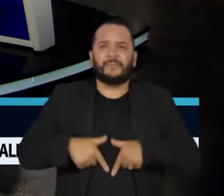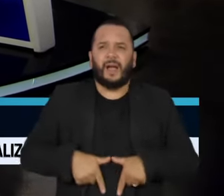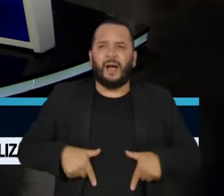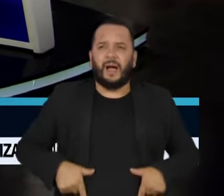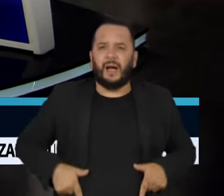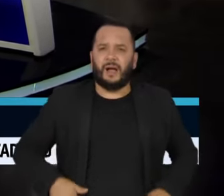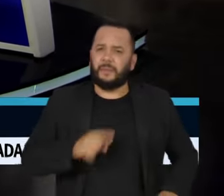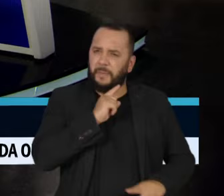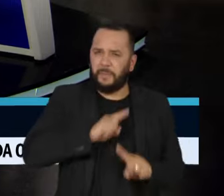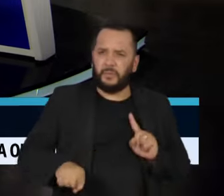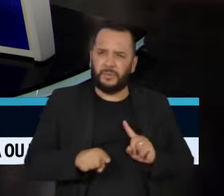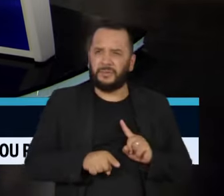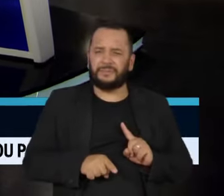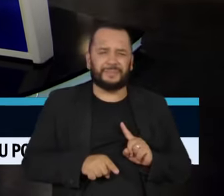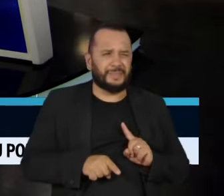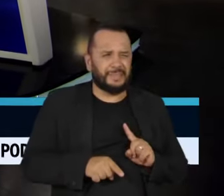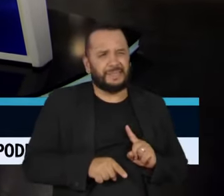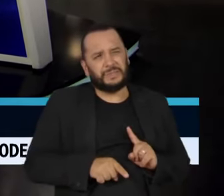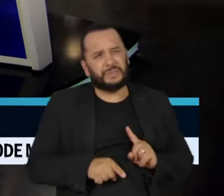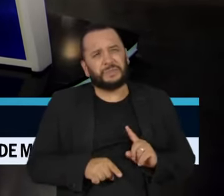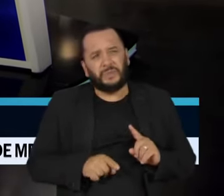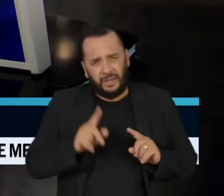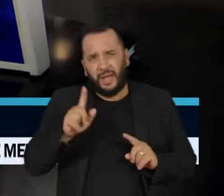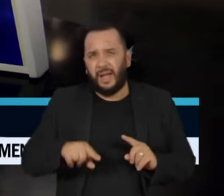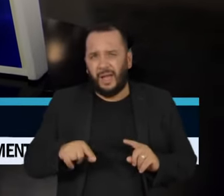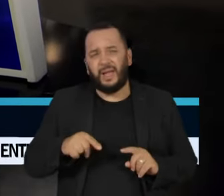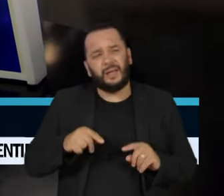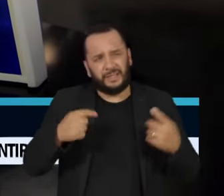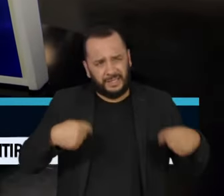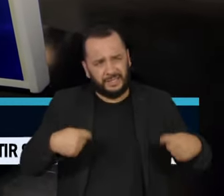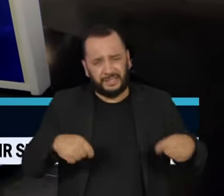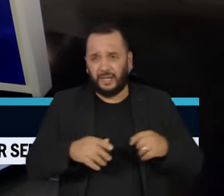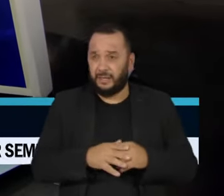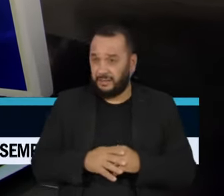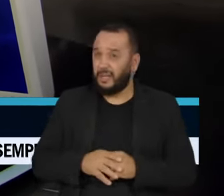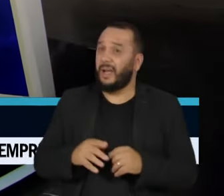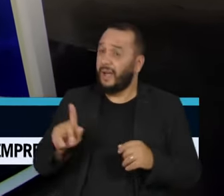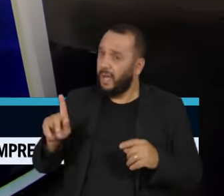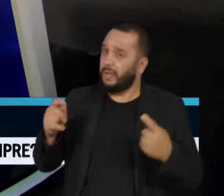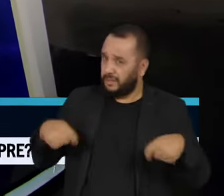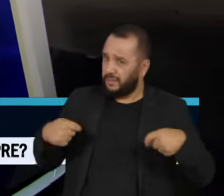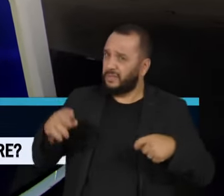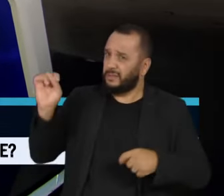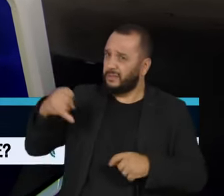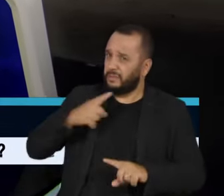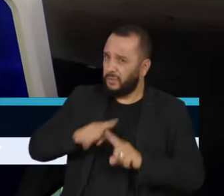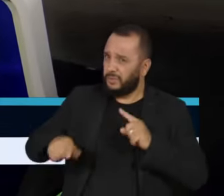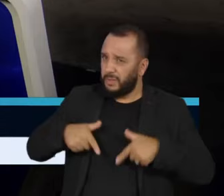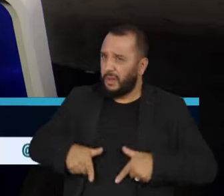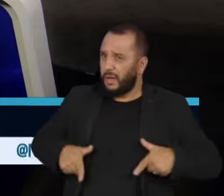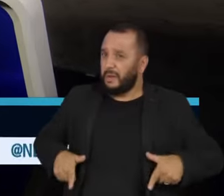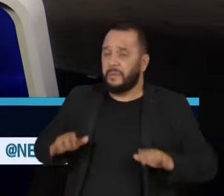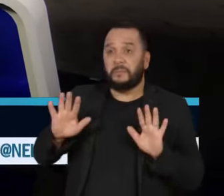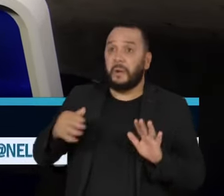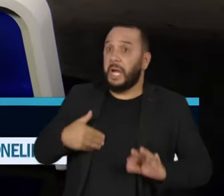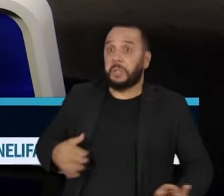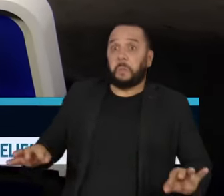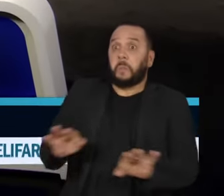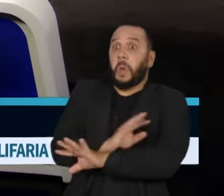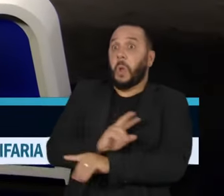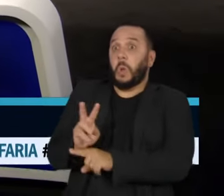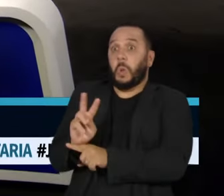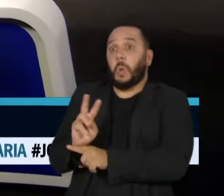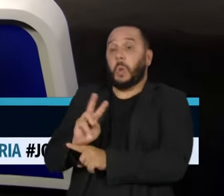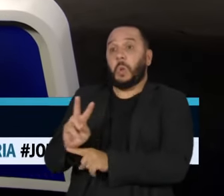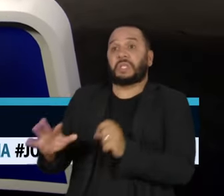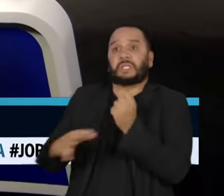medida necessária diante das ameaças? É uma medida necessária, mas não é uma medida suficiente, né? Claro que ninguém está falando que é suficiente, mas é importante